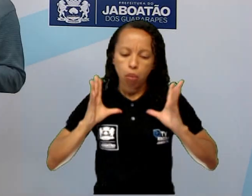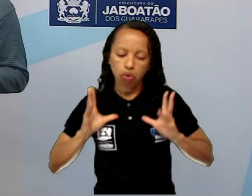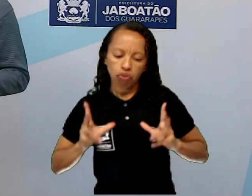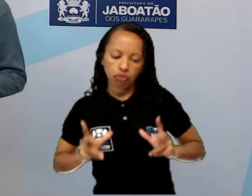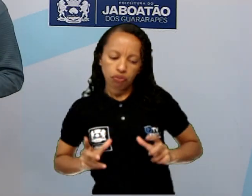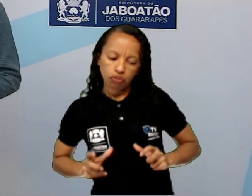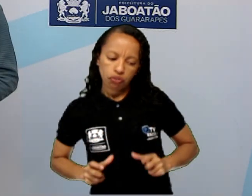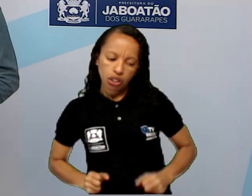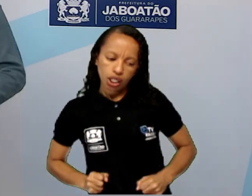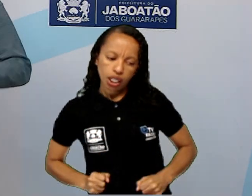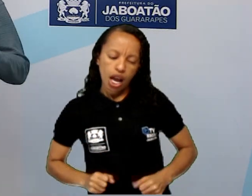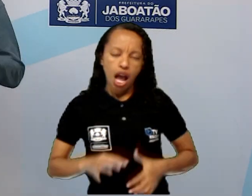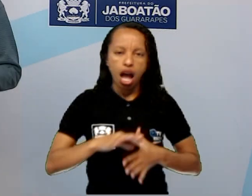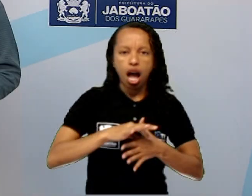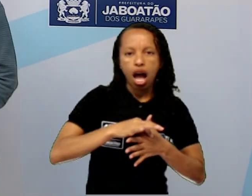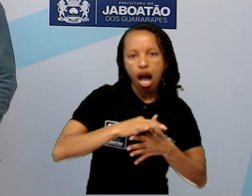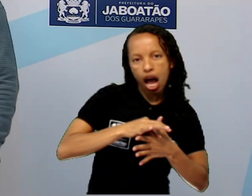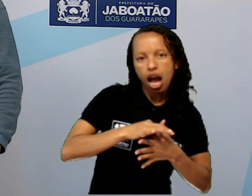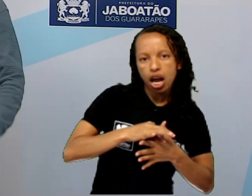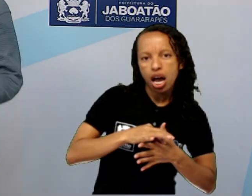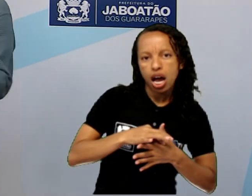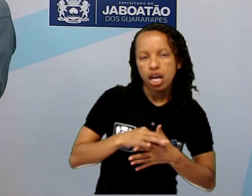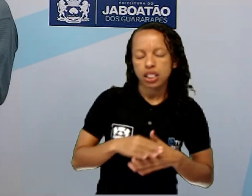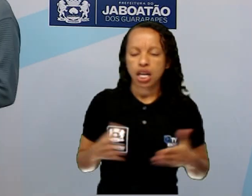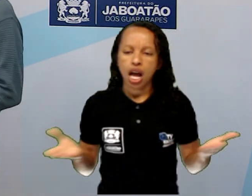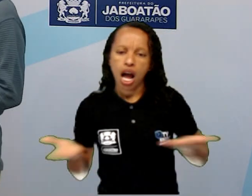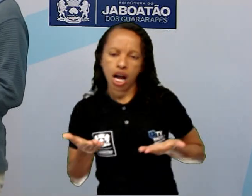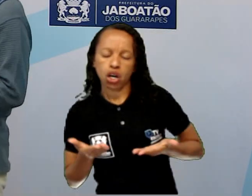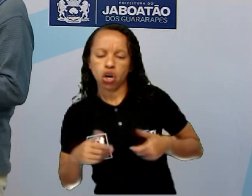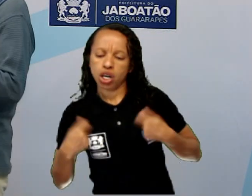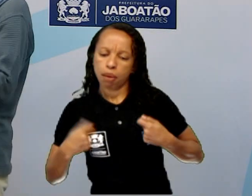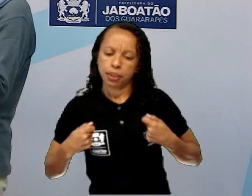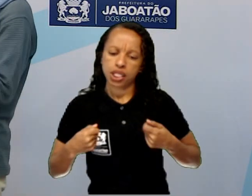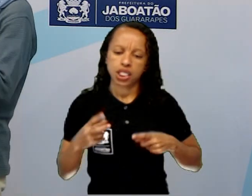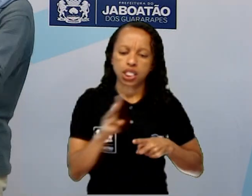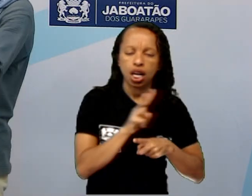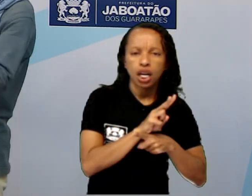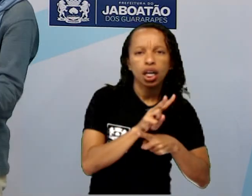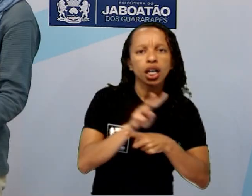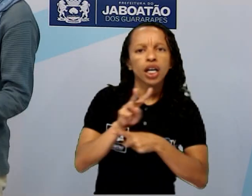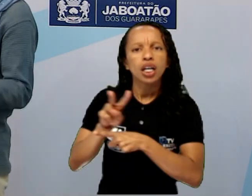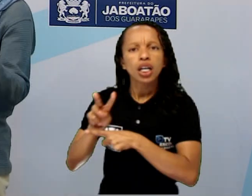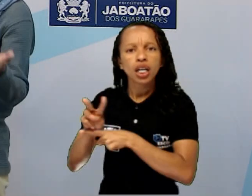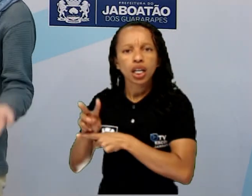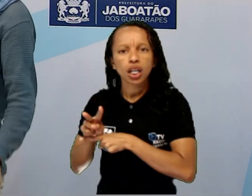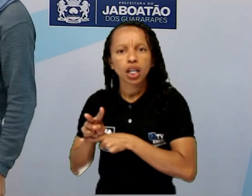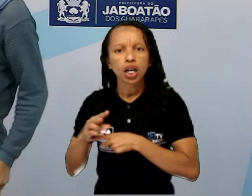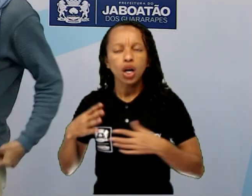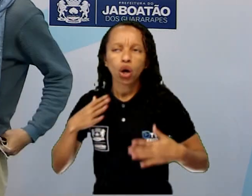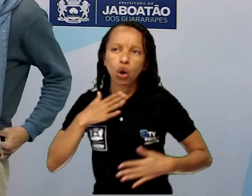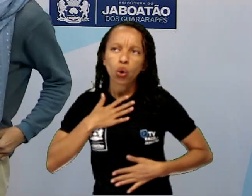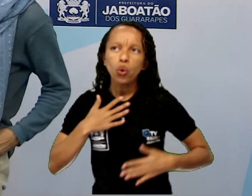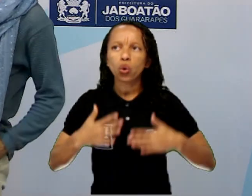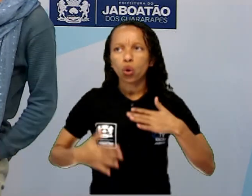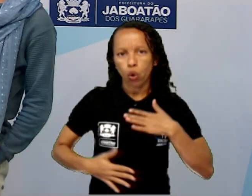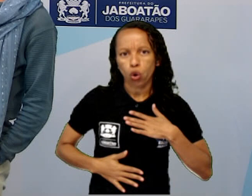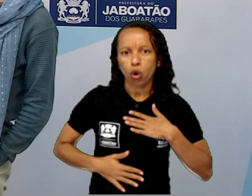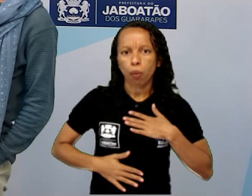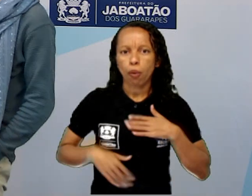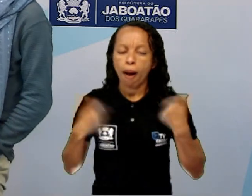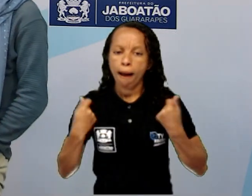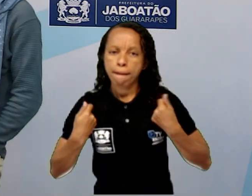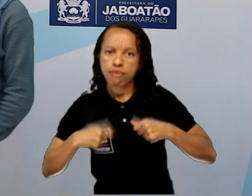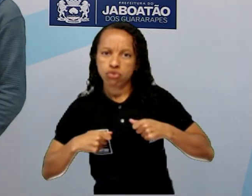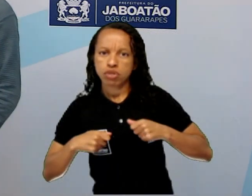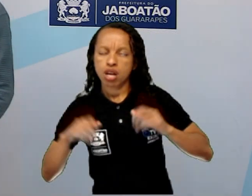gente precisa preservar, né? Limpar nosso corpo, nosso espírito, para o momento de celebração da vida, morte